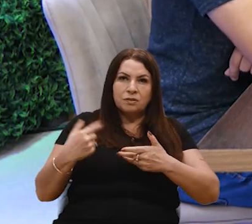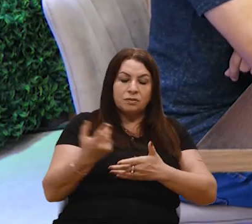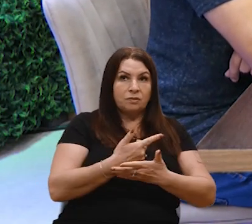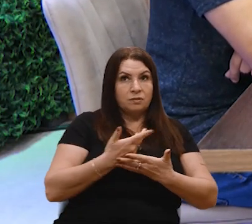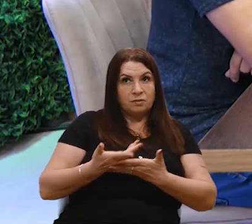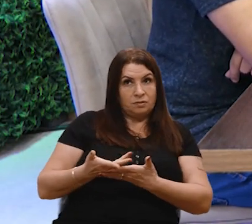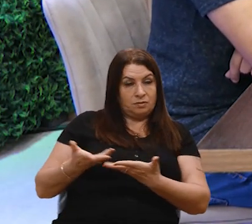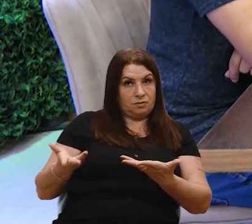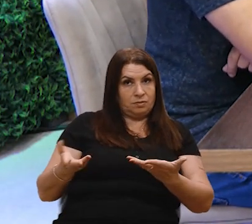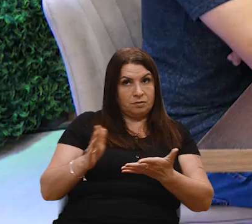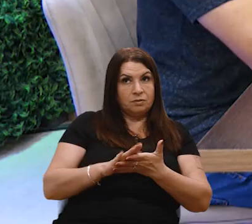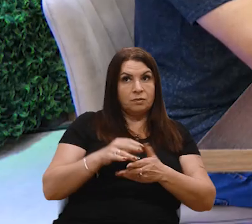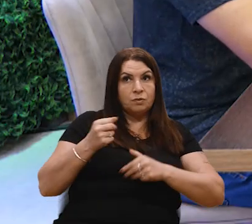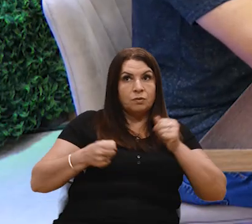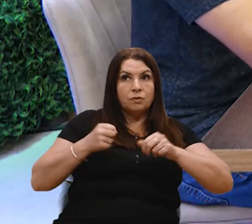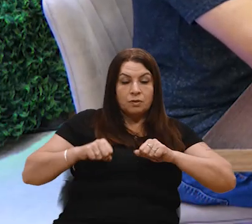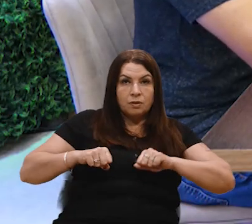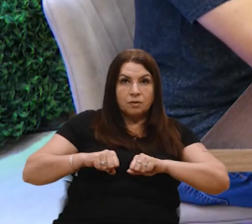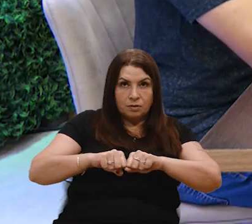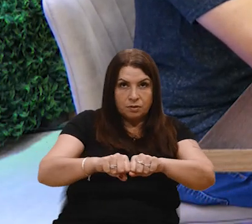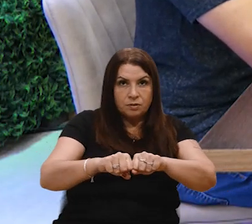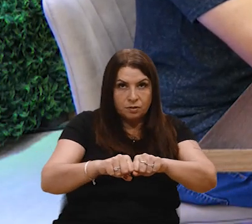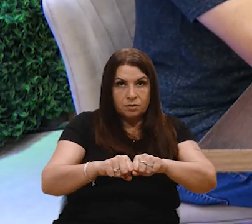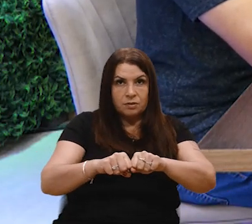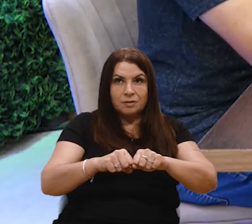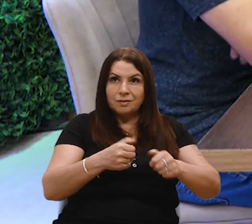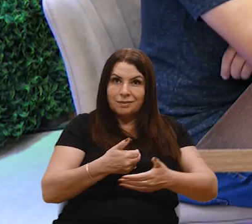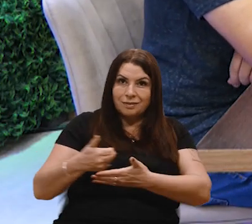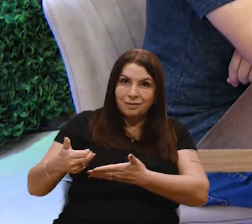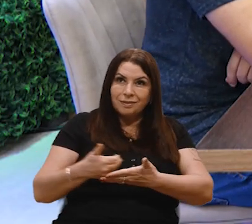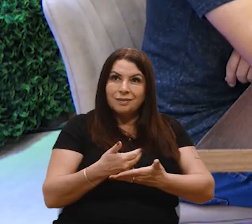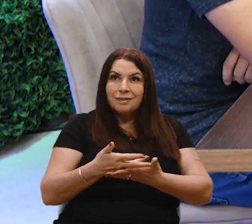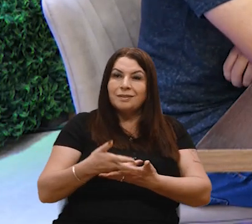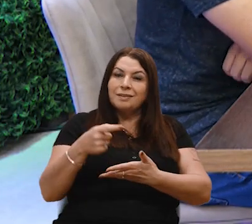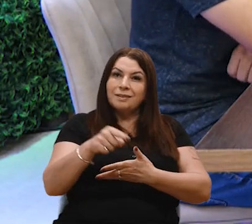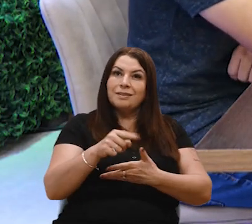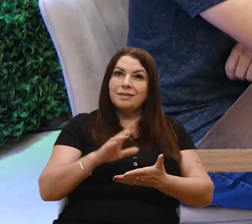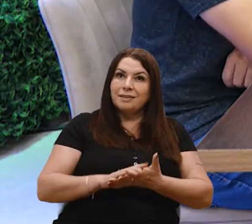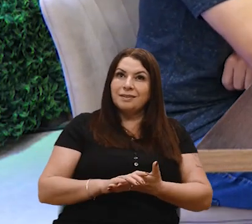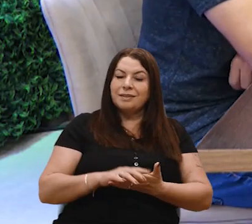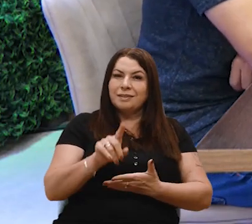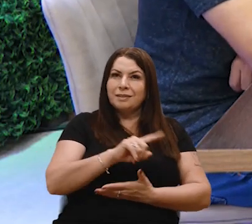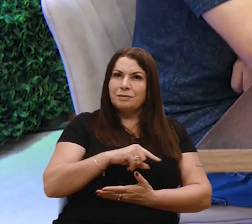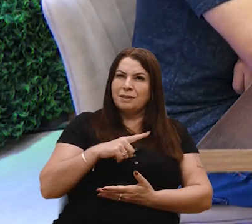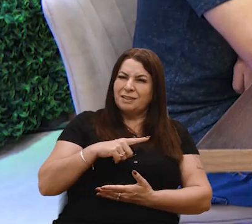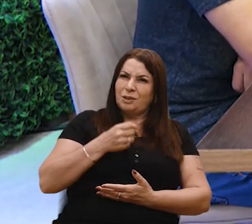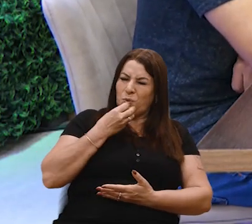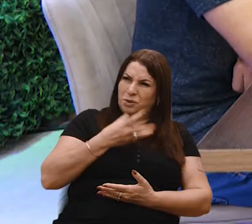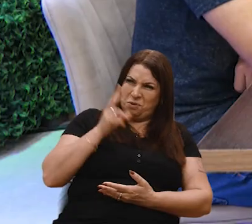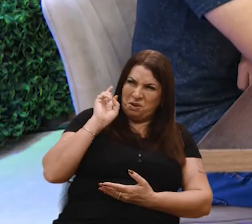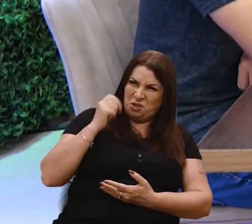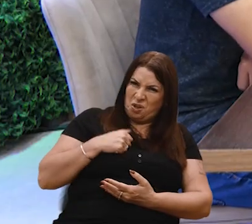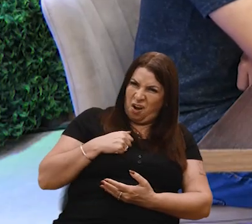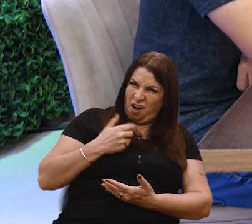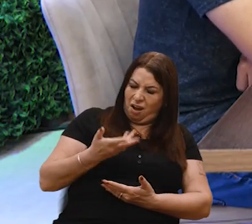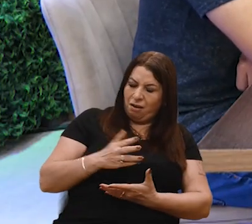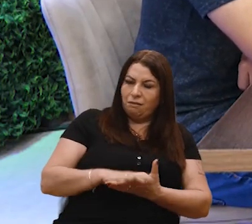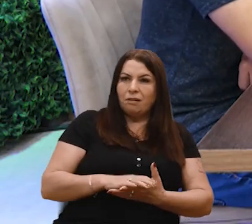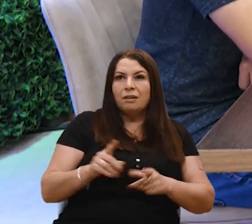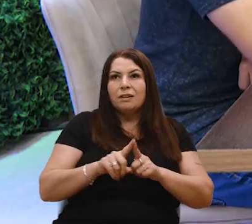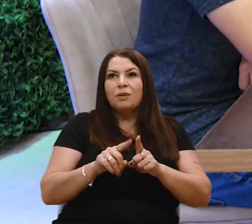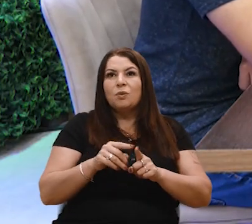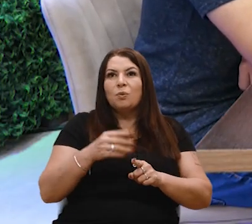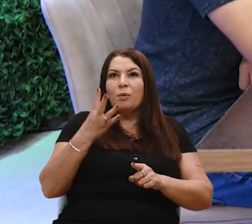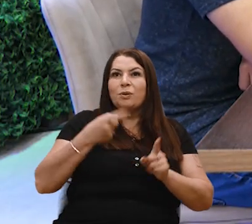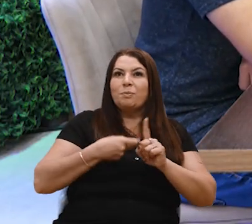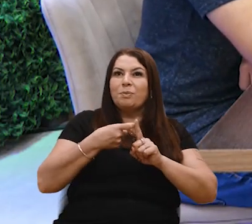ficamos em penúltimo lugar. Era uma corrida com um carrinho de bebê. Olha que amor. E ela ganhou a primeira medalha que ele tá dela. contando uma história que vai